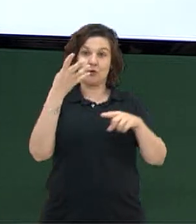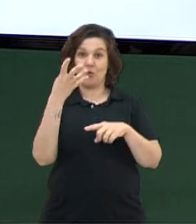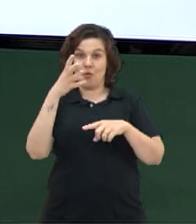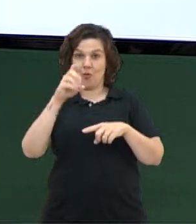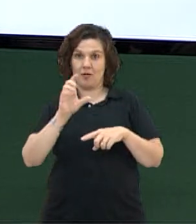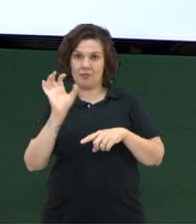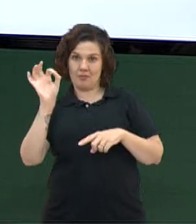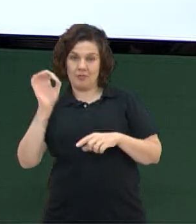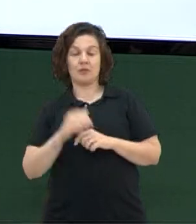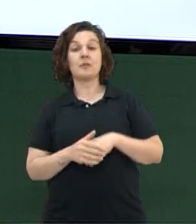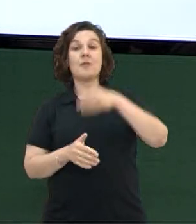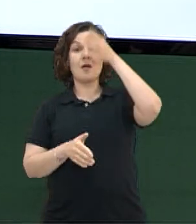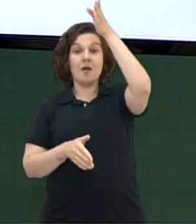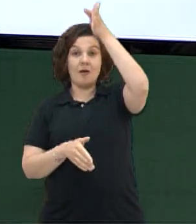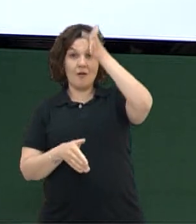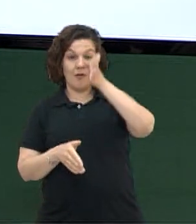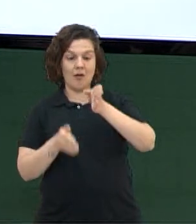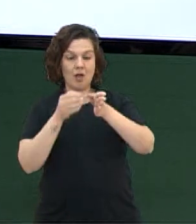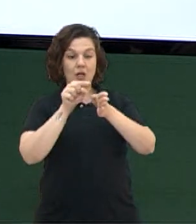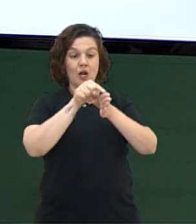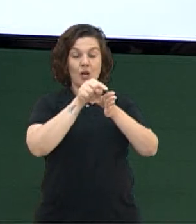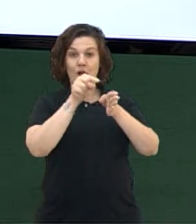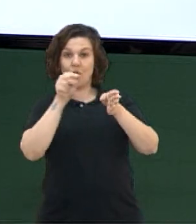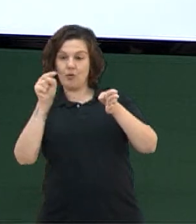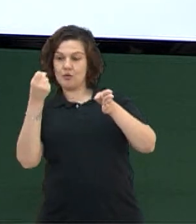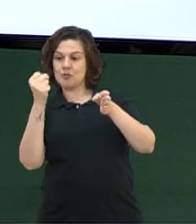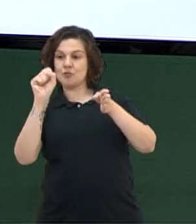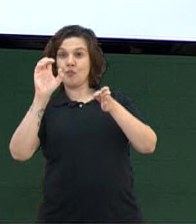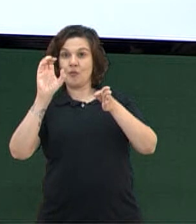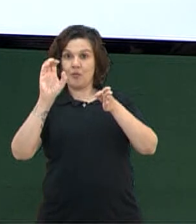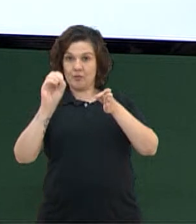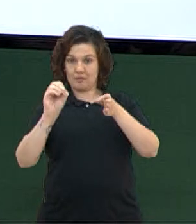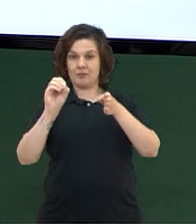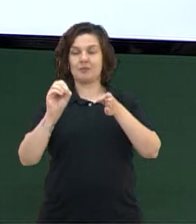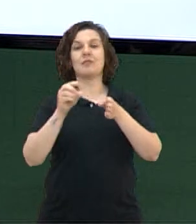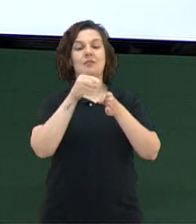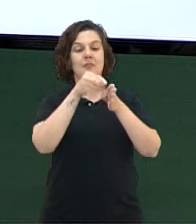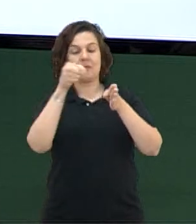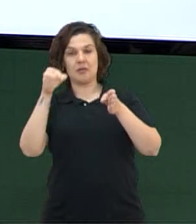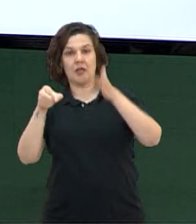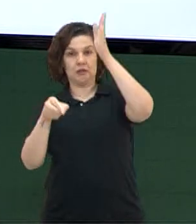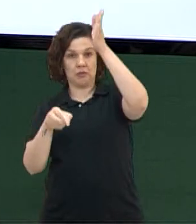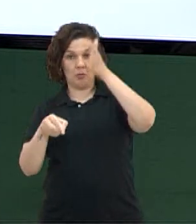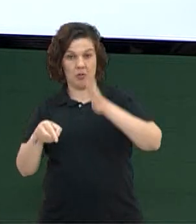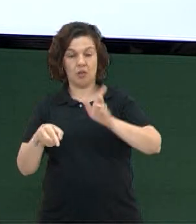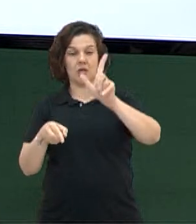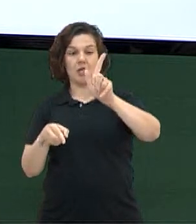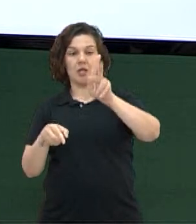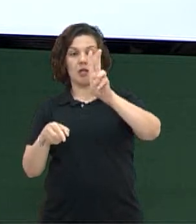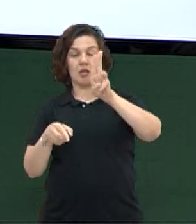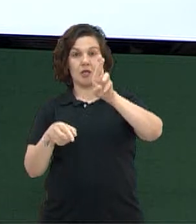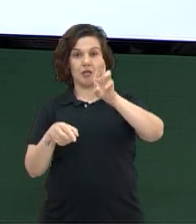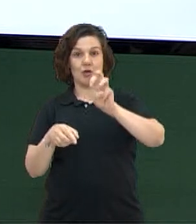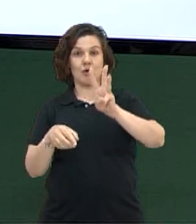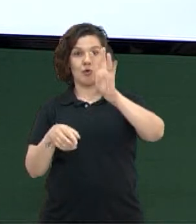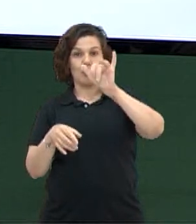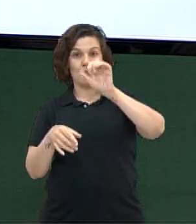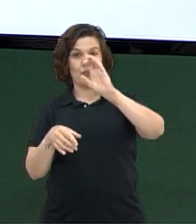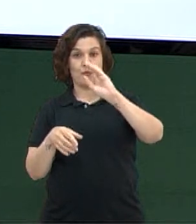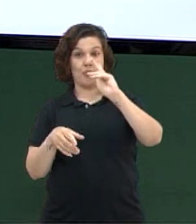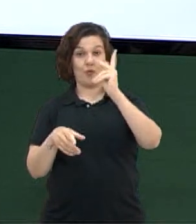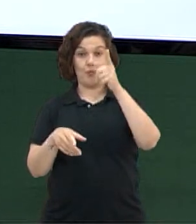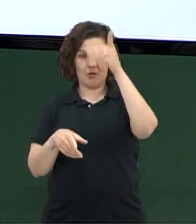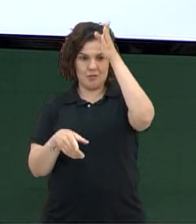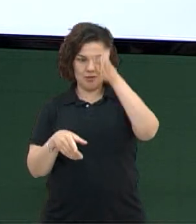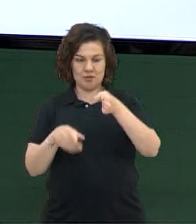a longitude do ponto B, ela é de 80 graus. A distância entre o ponto B e o meridiano de Greenwich